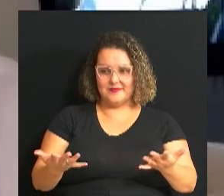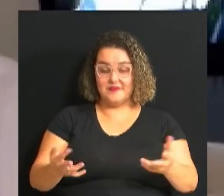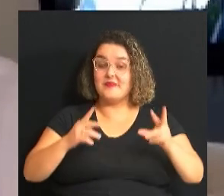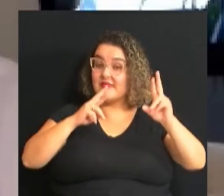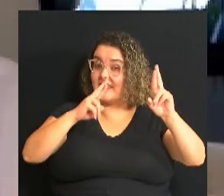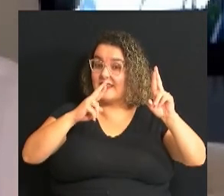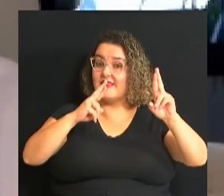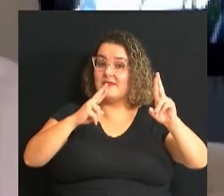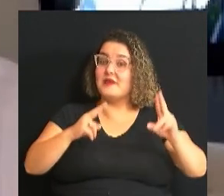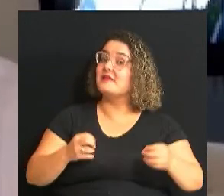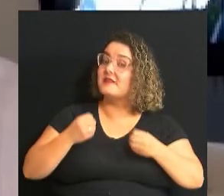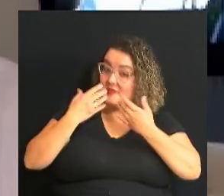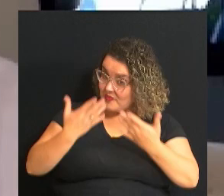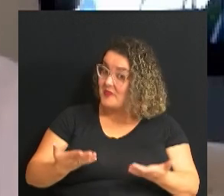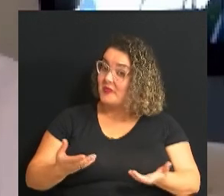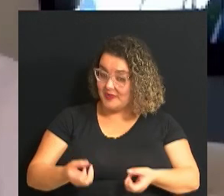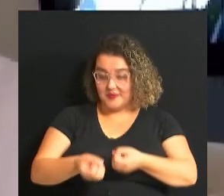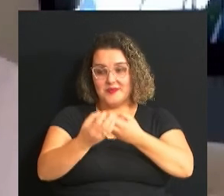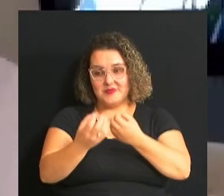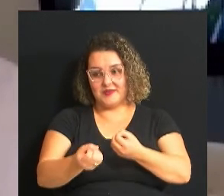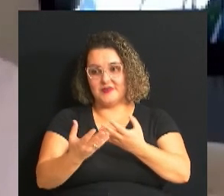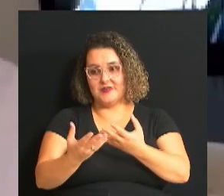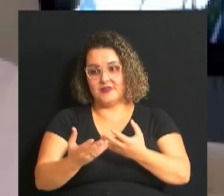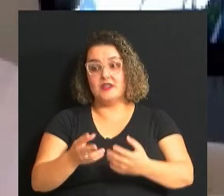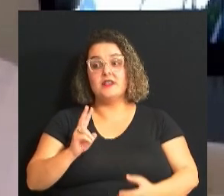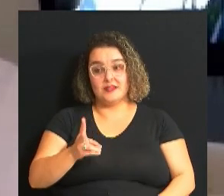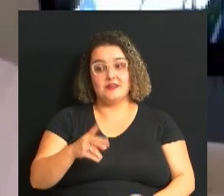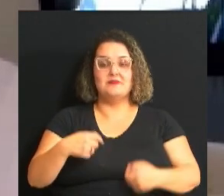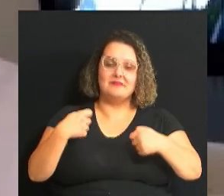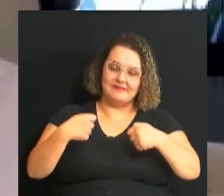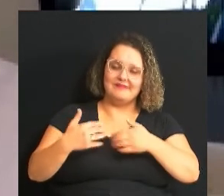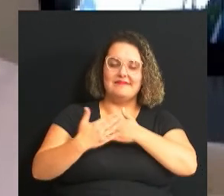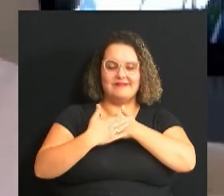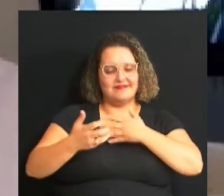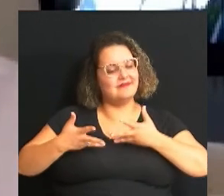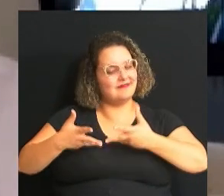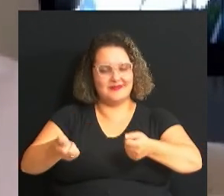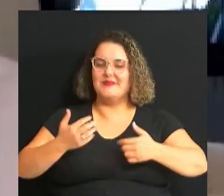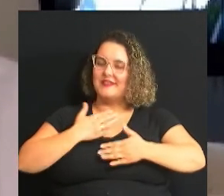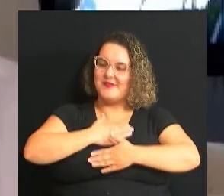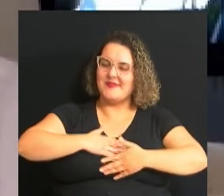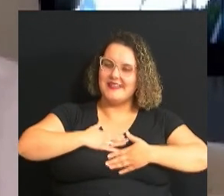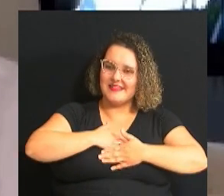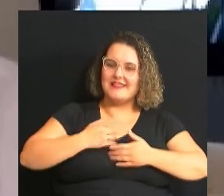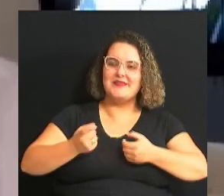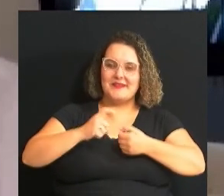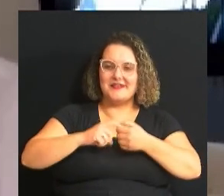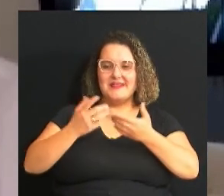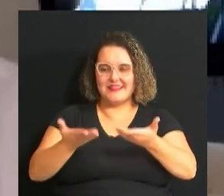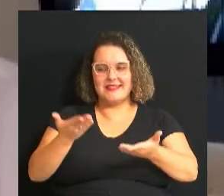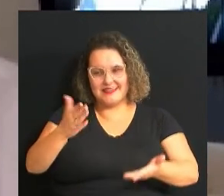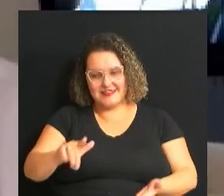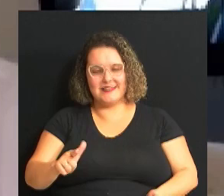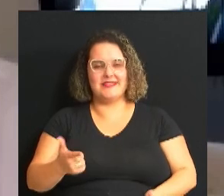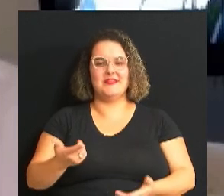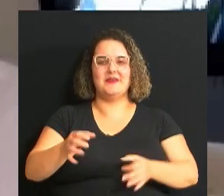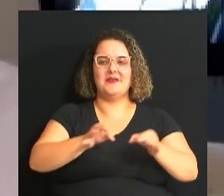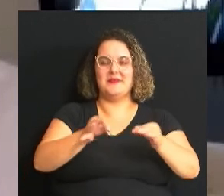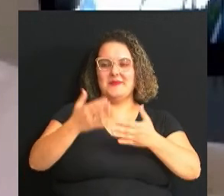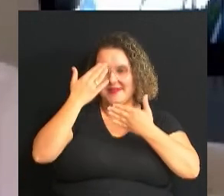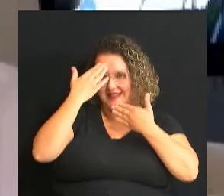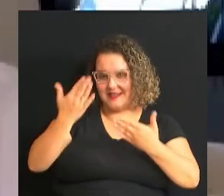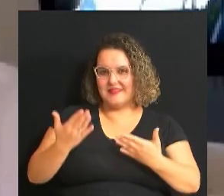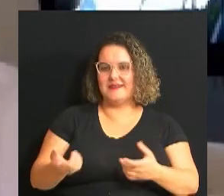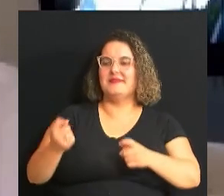ter sido útil com essas informações. E sempre que você me convidar, vai ser um grande prazer voltar aqui novamente ao seu programa. Muito obrigado. Dr.